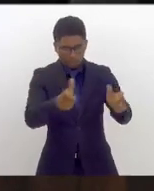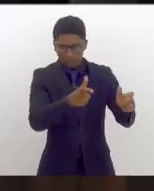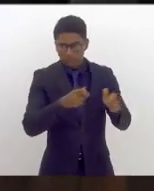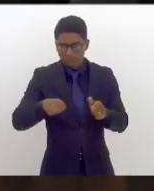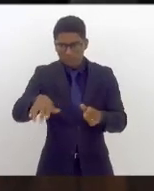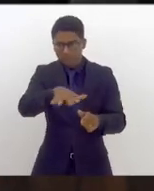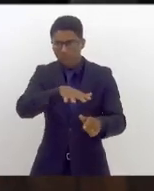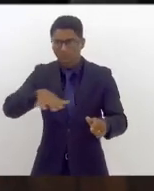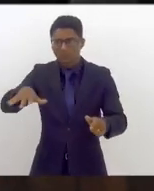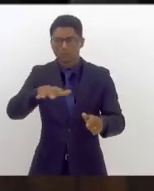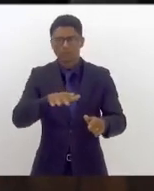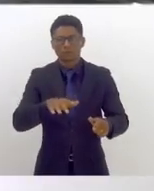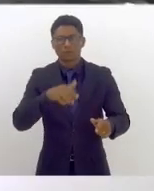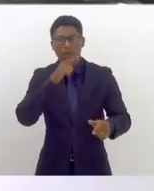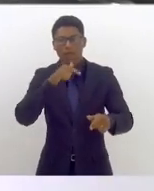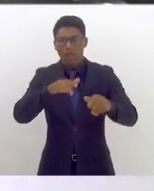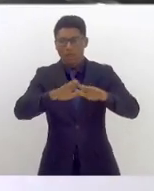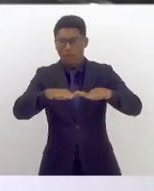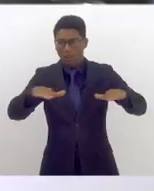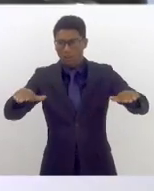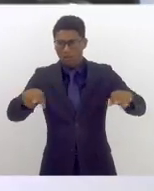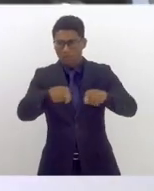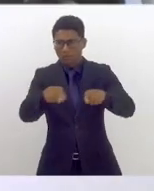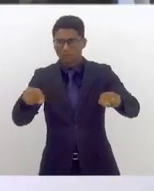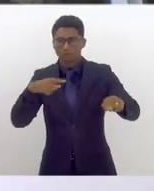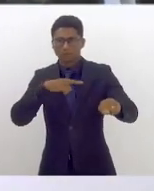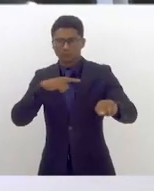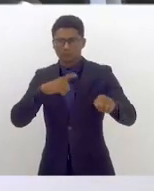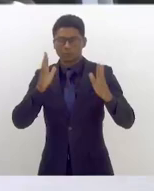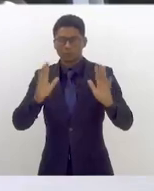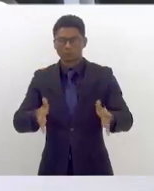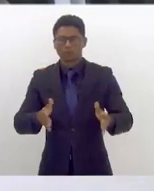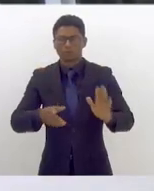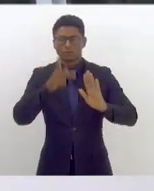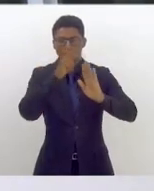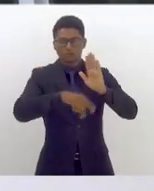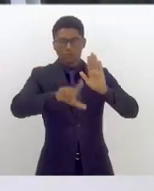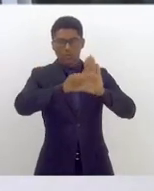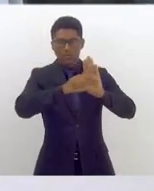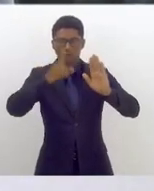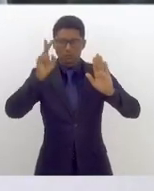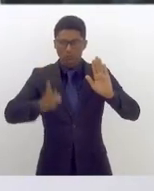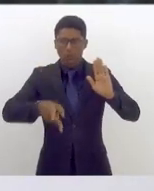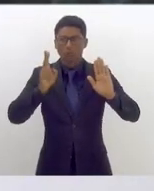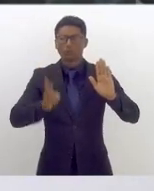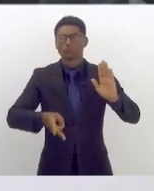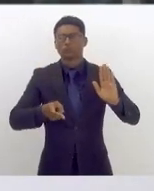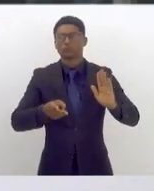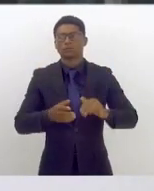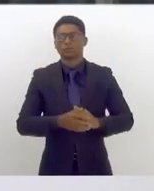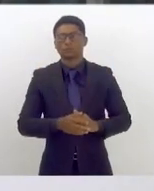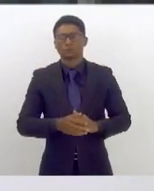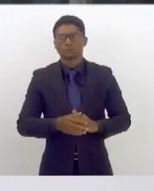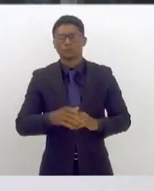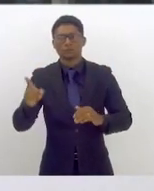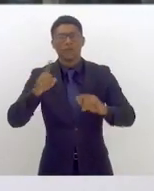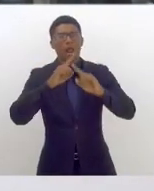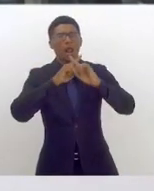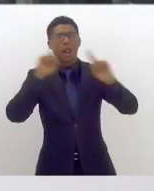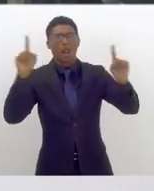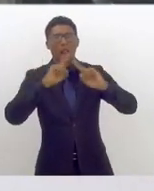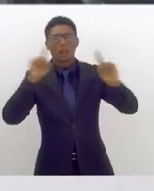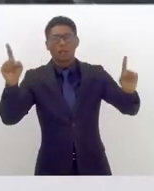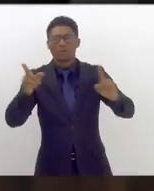questão do Rio já existe então eu vou seguir com um projeto para mim pode variar a vontade